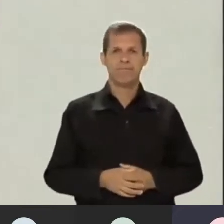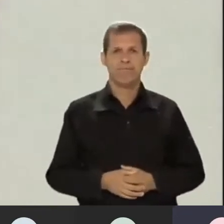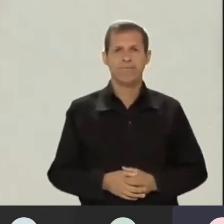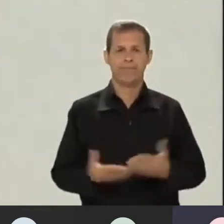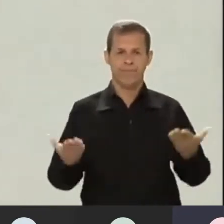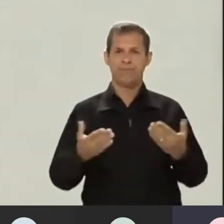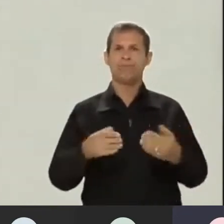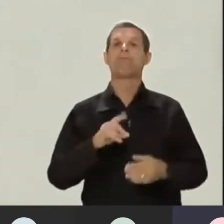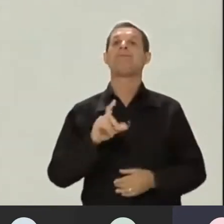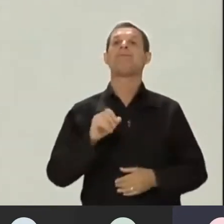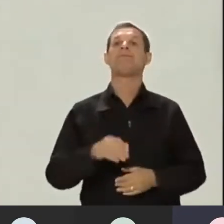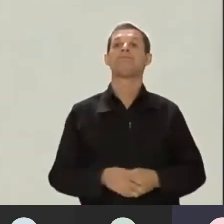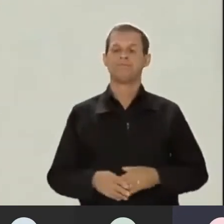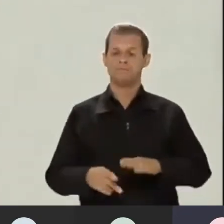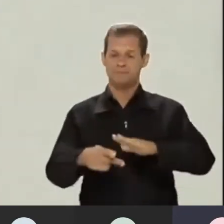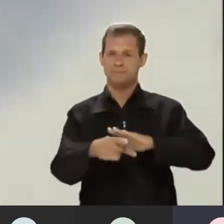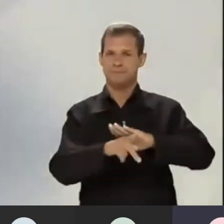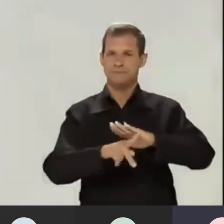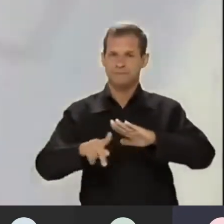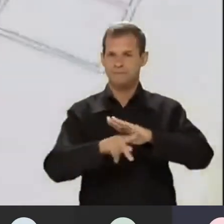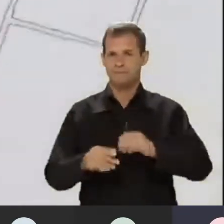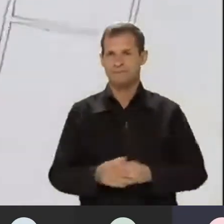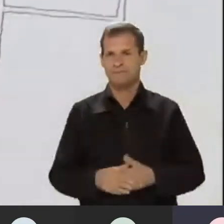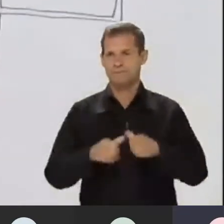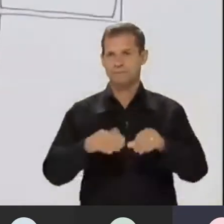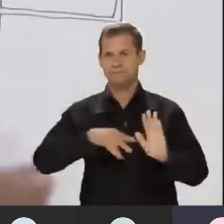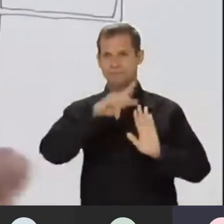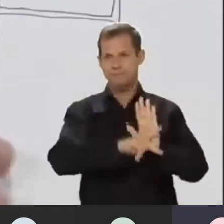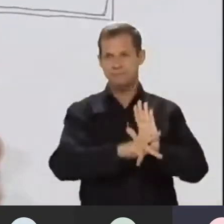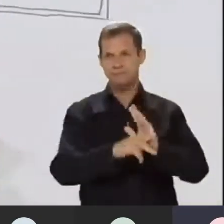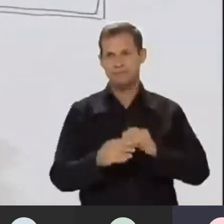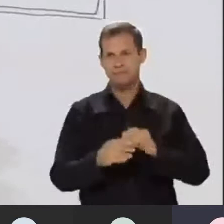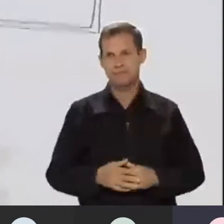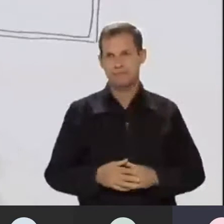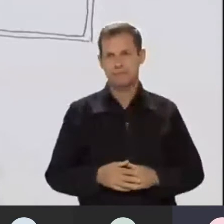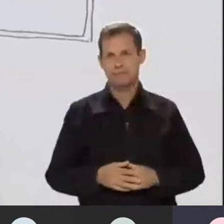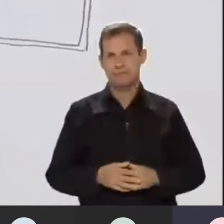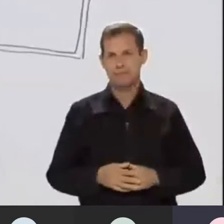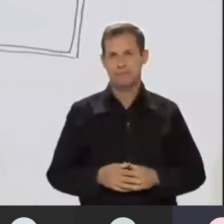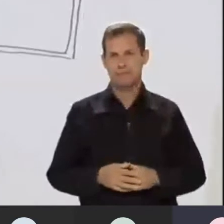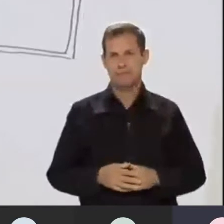Tá, então aqui eu tenho o que seria uma planta baixa desse meu projeto.